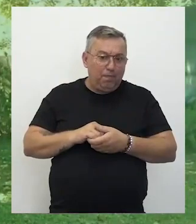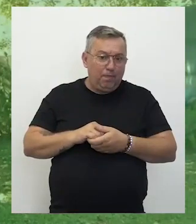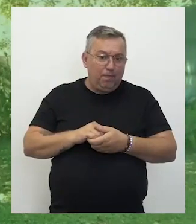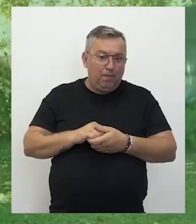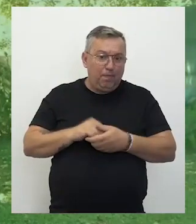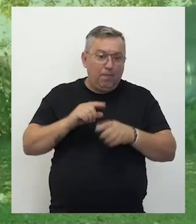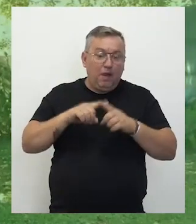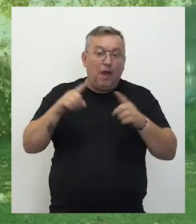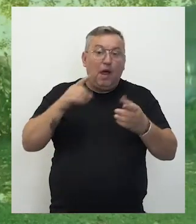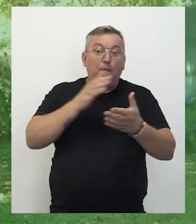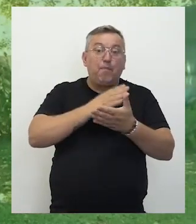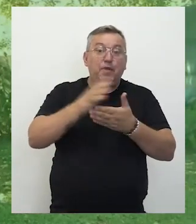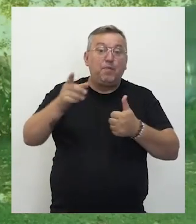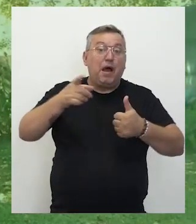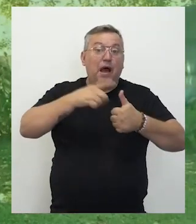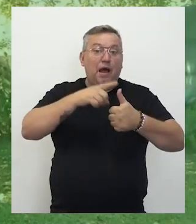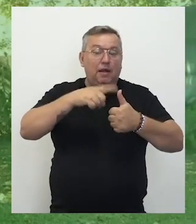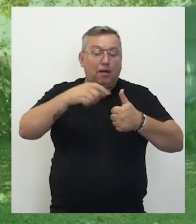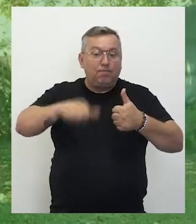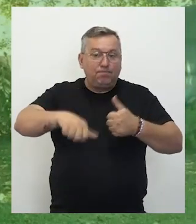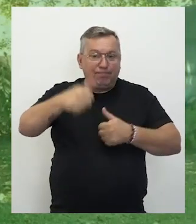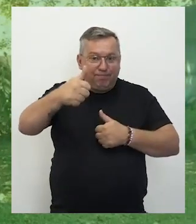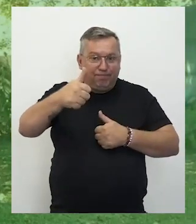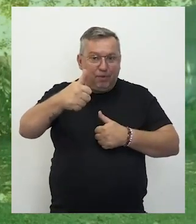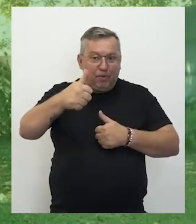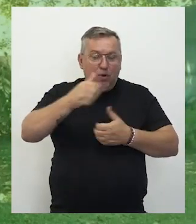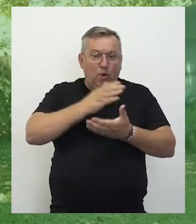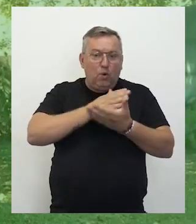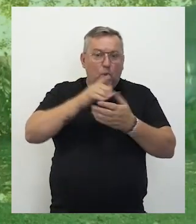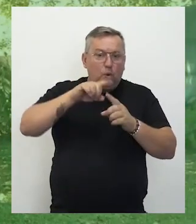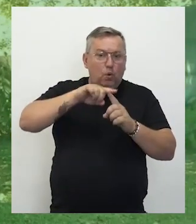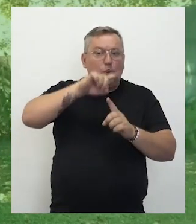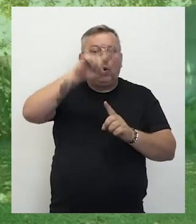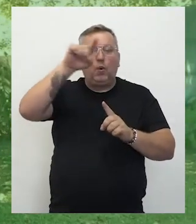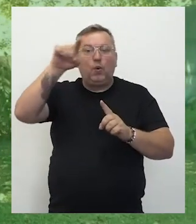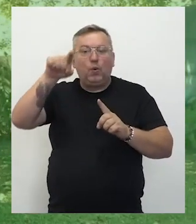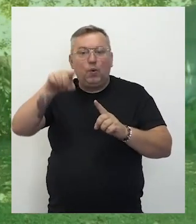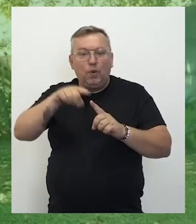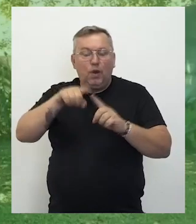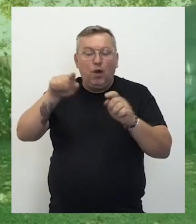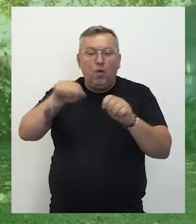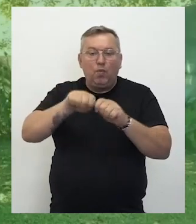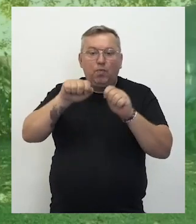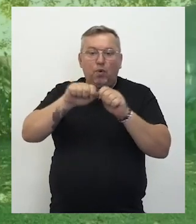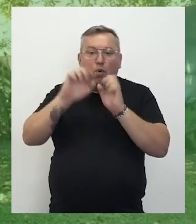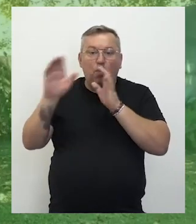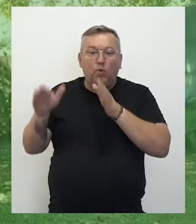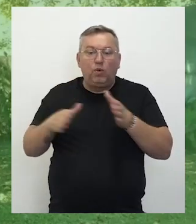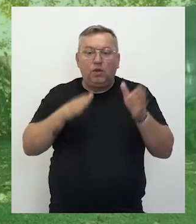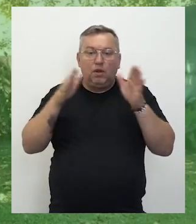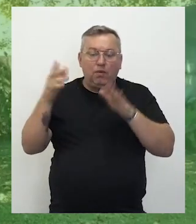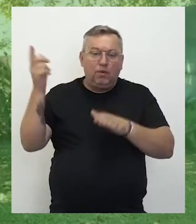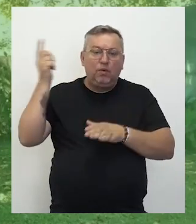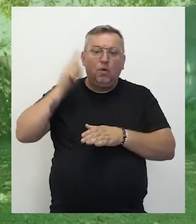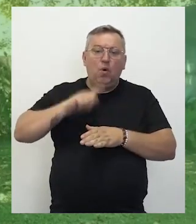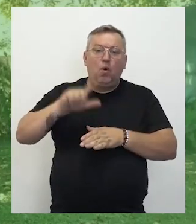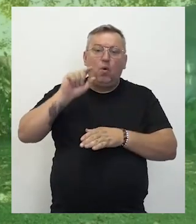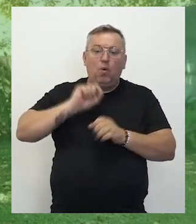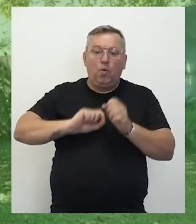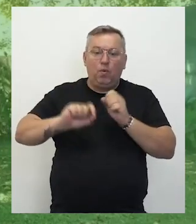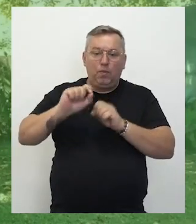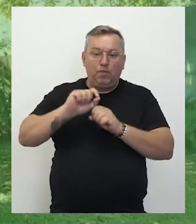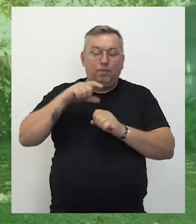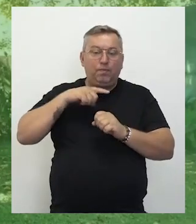Atividades primárias formam o início do ciclo de produção e envolvem obtenção de matérias-primas. Há